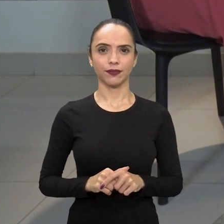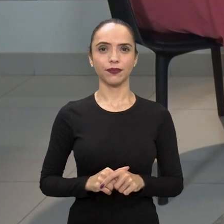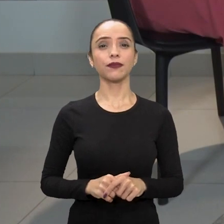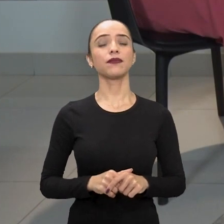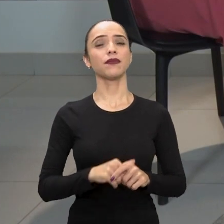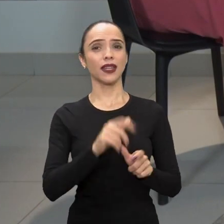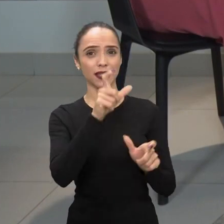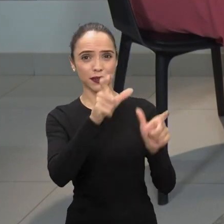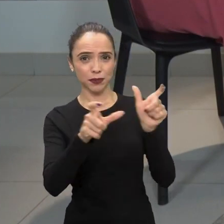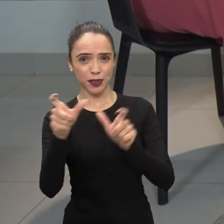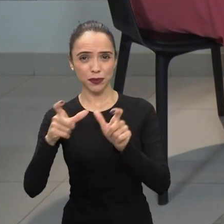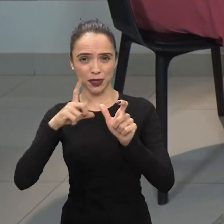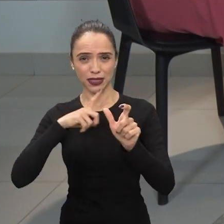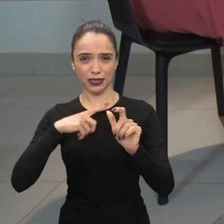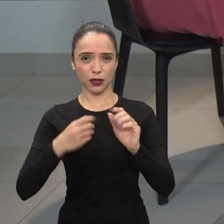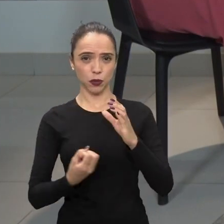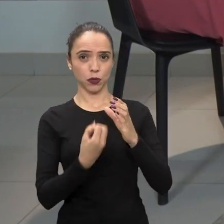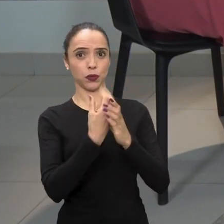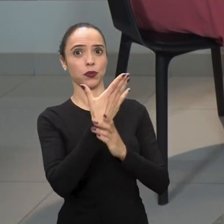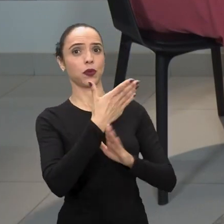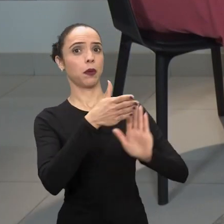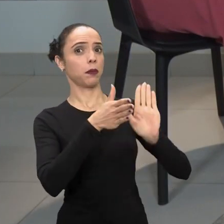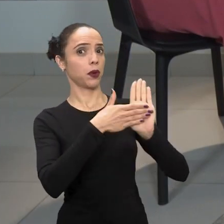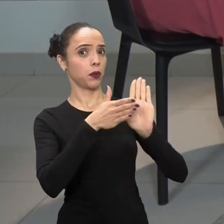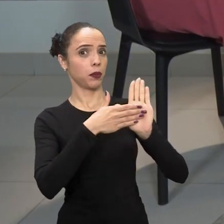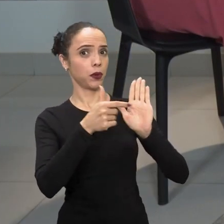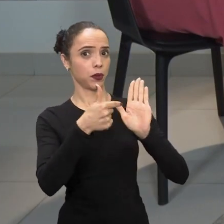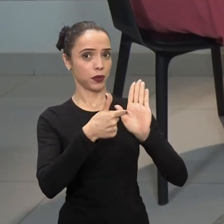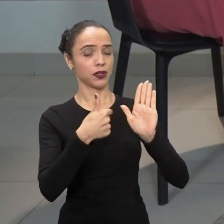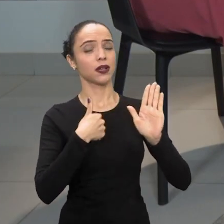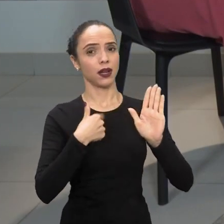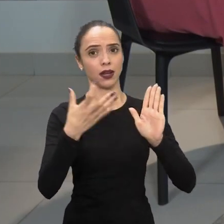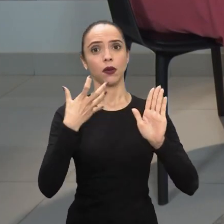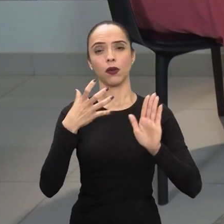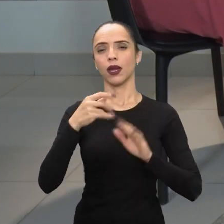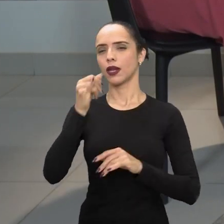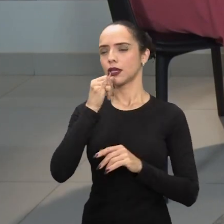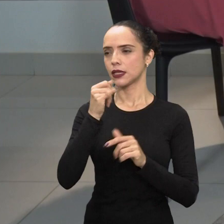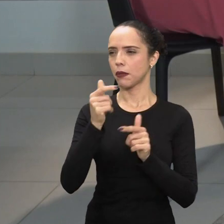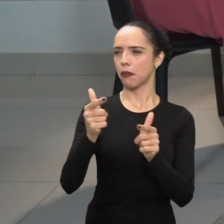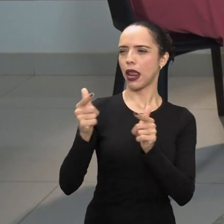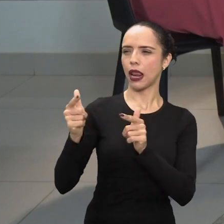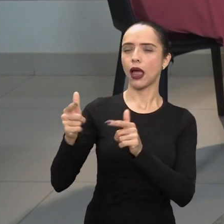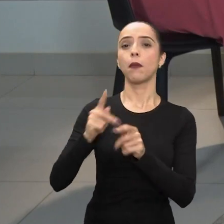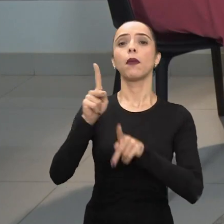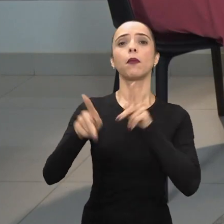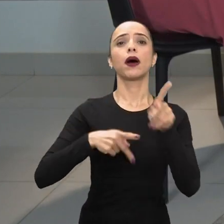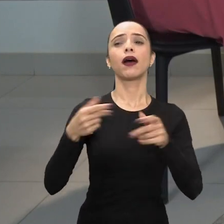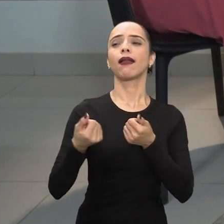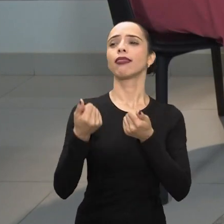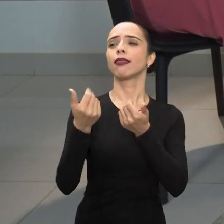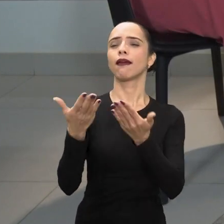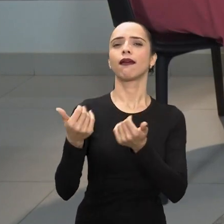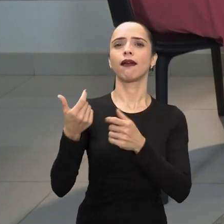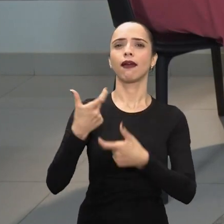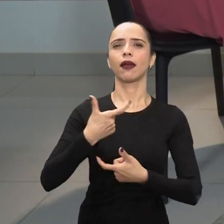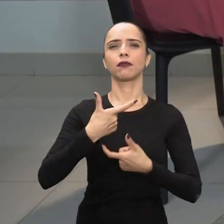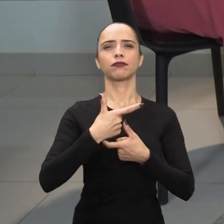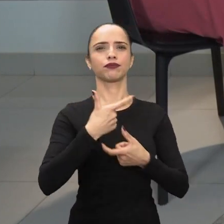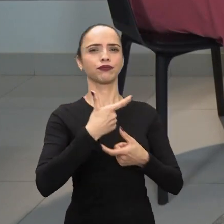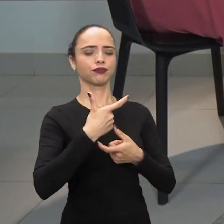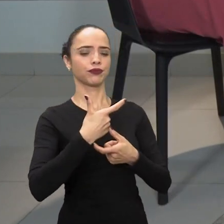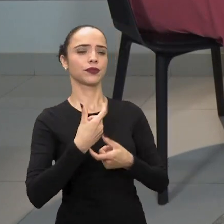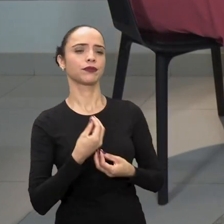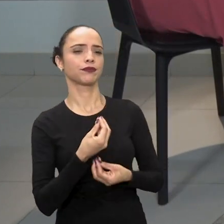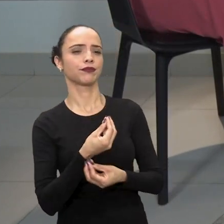faz essa proposta né de eu sou a favor do de armar a população sou a favor da liberação das armas